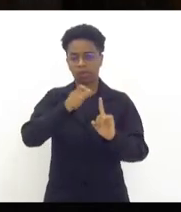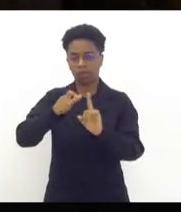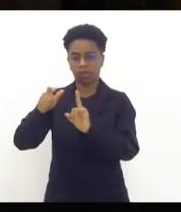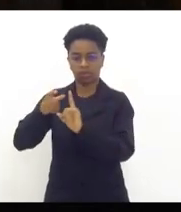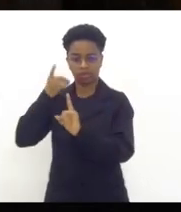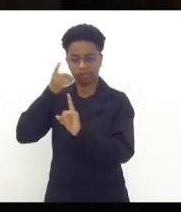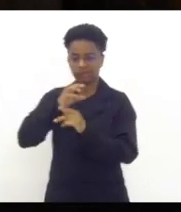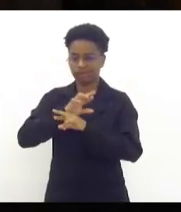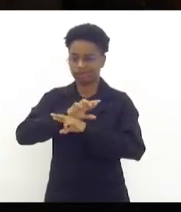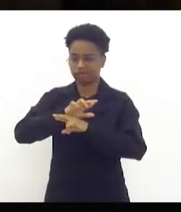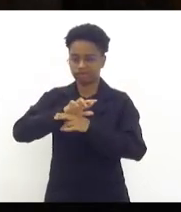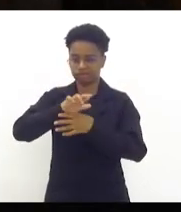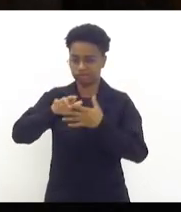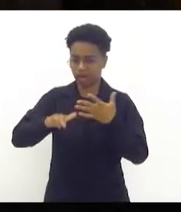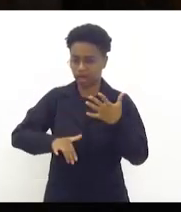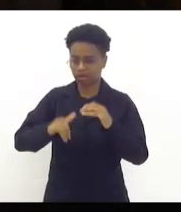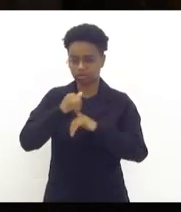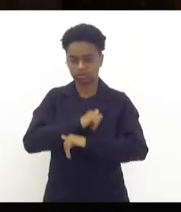repercutiram.